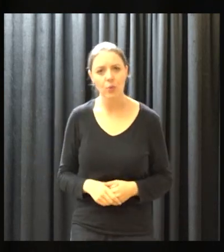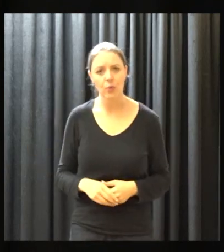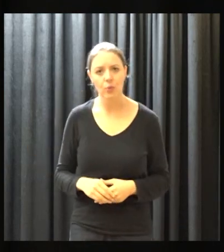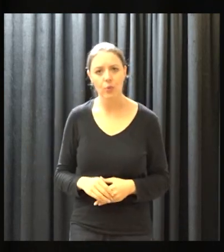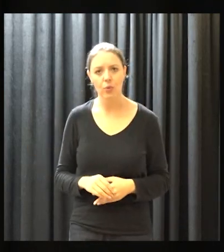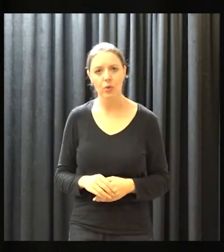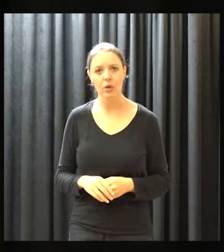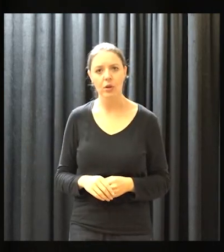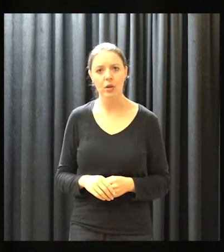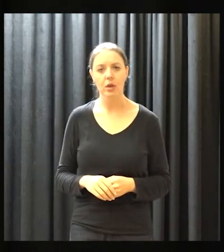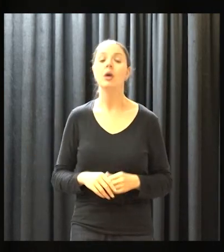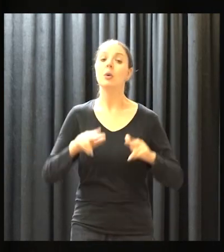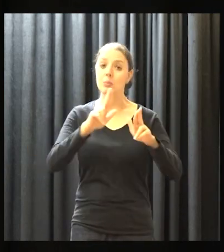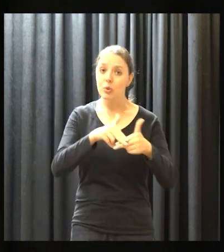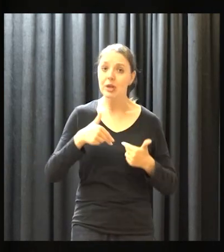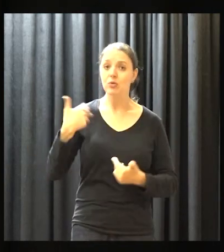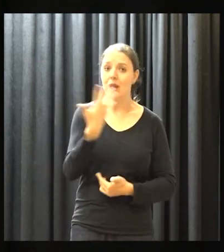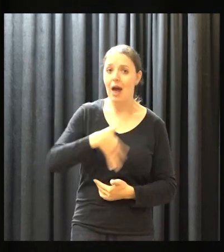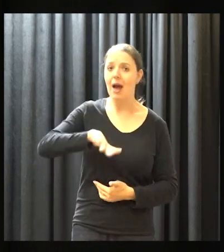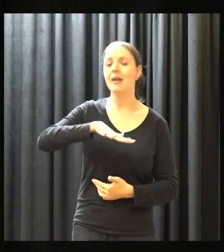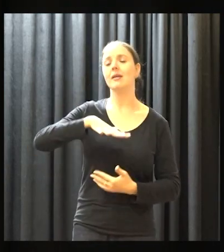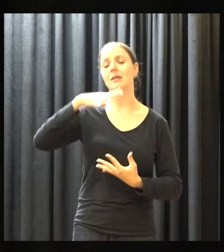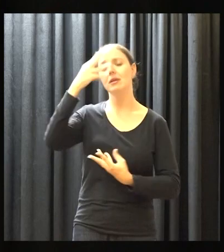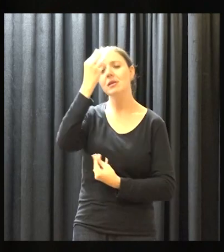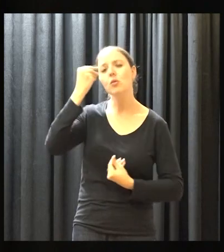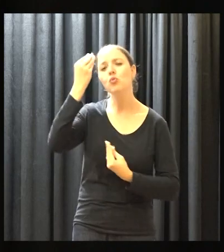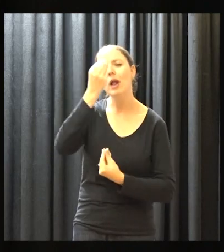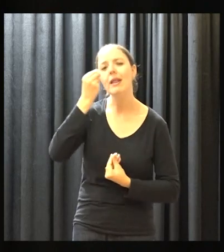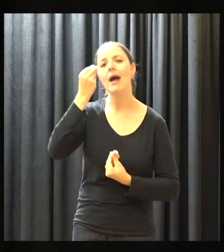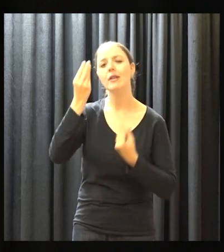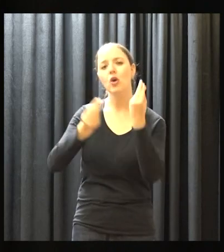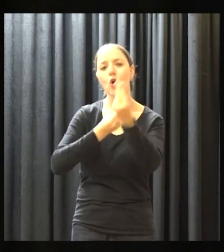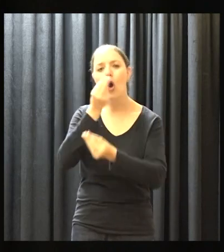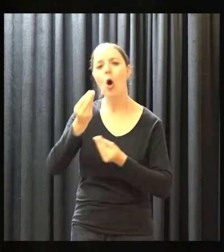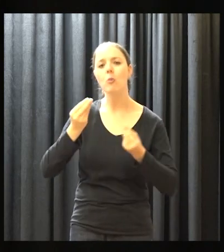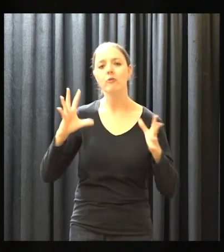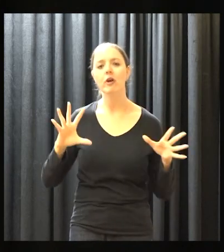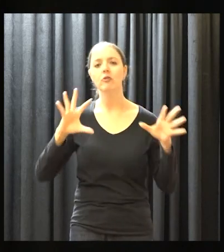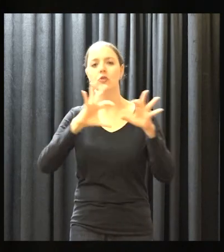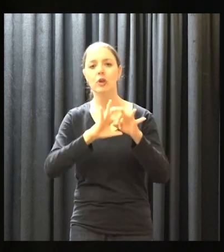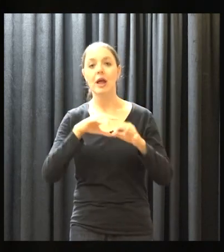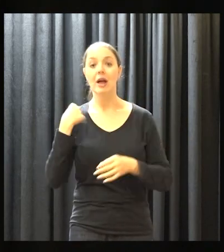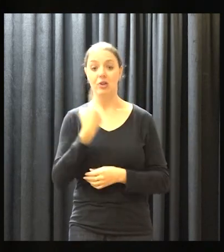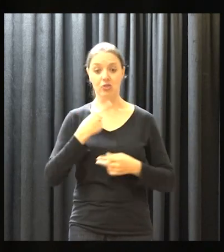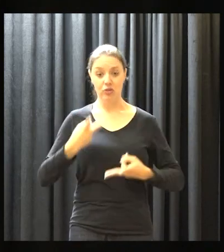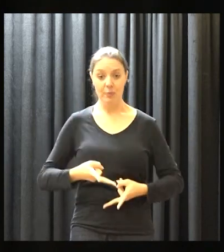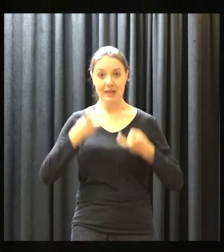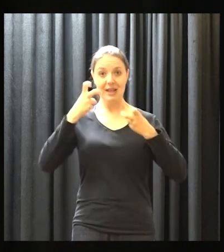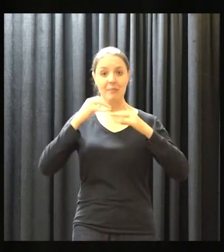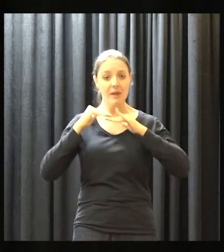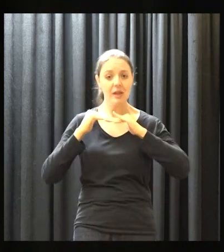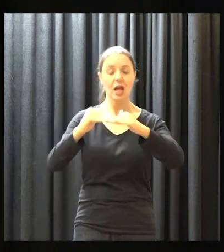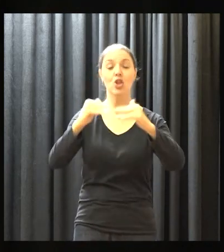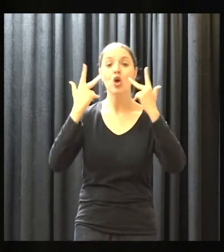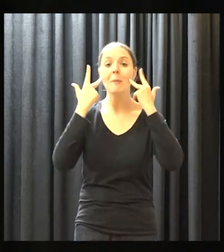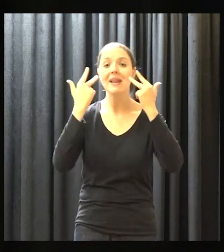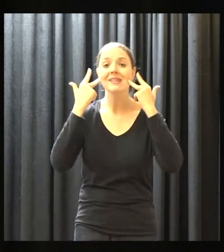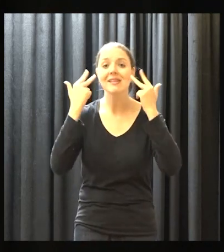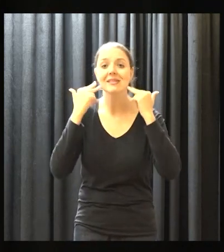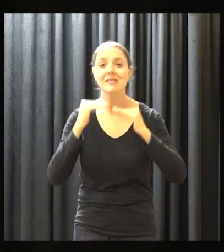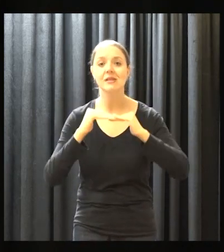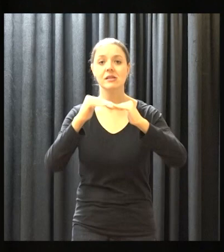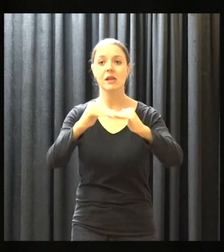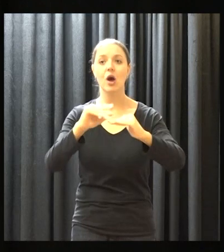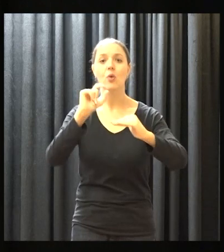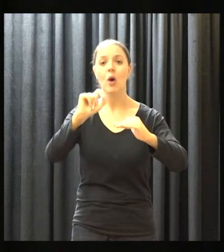contra a sexualidade, pensando contra a sexualidade, não se sinta contra a norma artificial. Quais são as relações